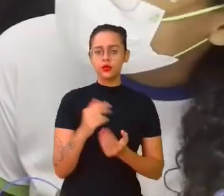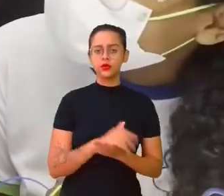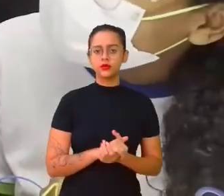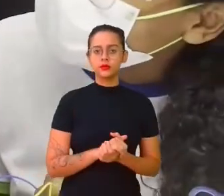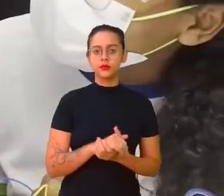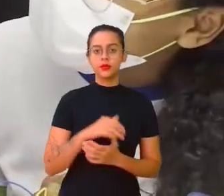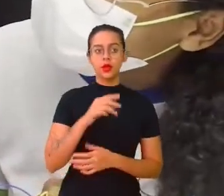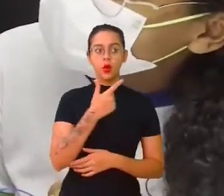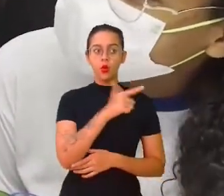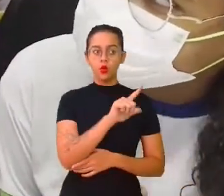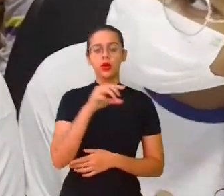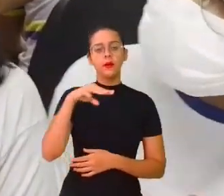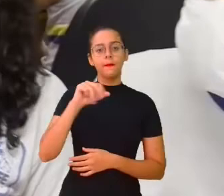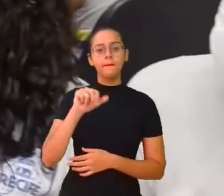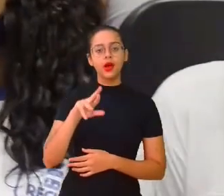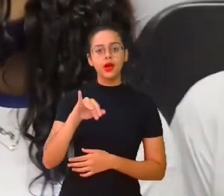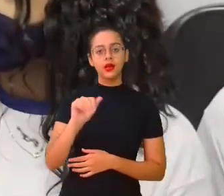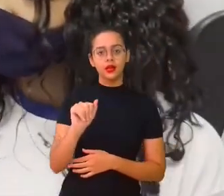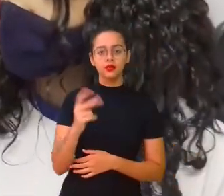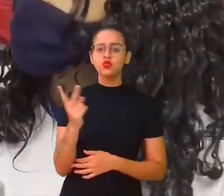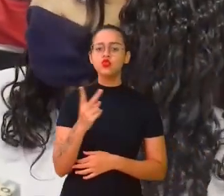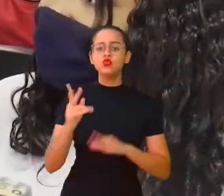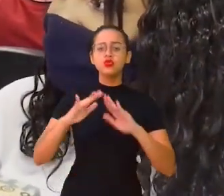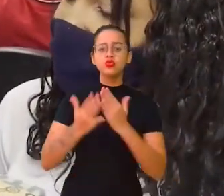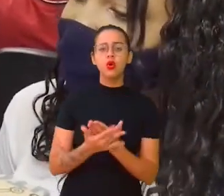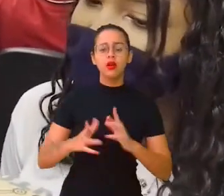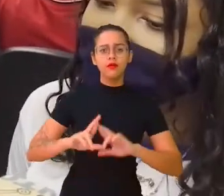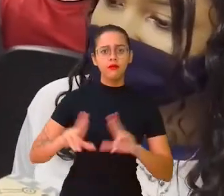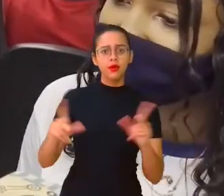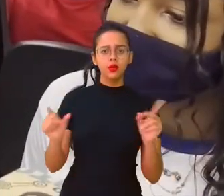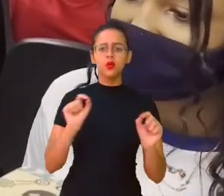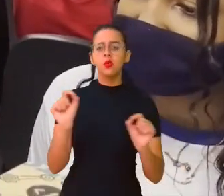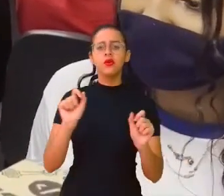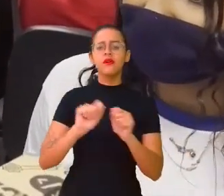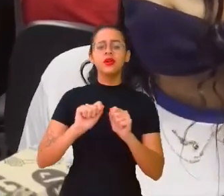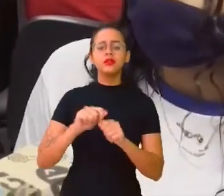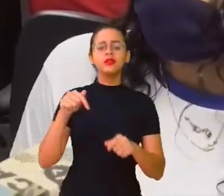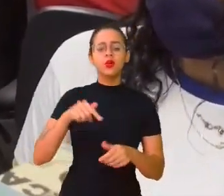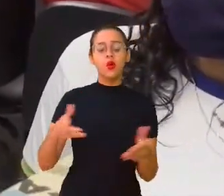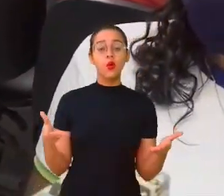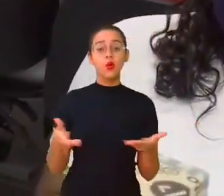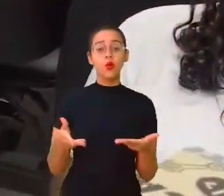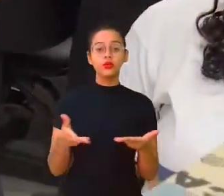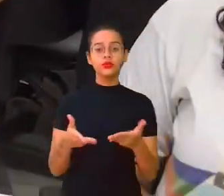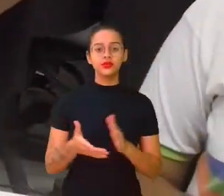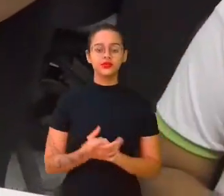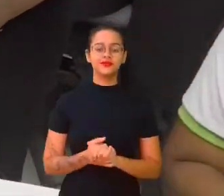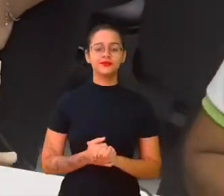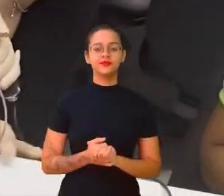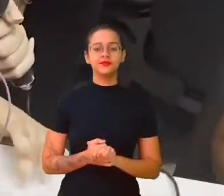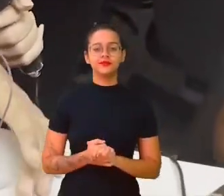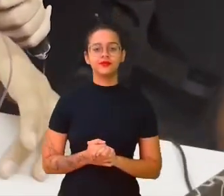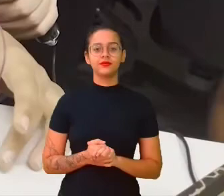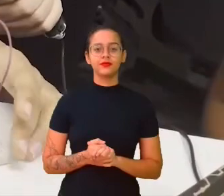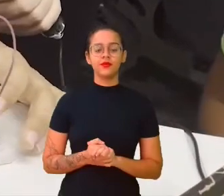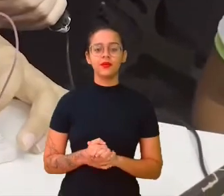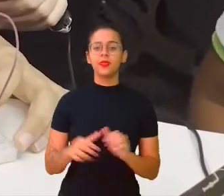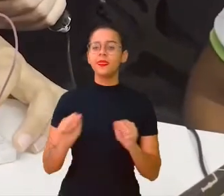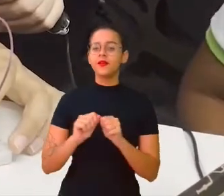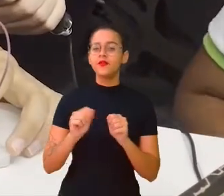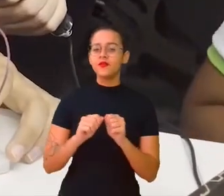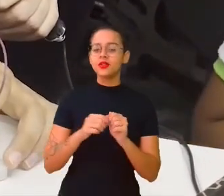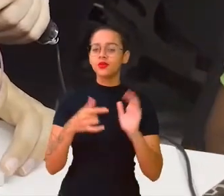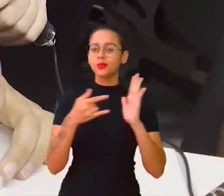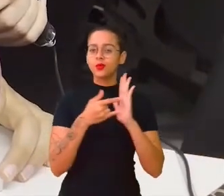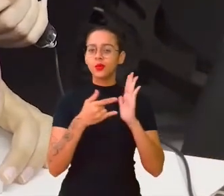É Maria Sampaio. Ah, vocês são de duas escolas diferentes. E o que é que vocês estão fazendo aqui hoje? A gente está fazendo um programador